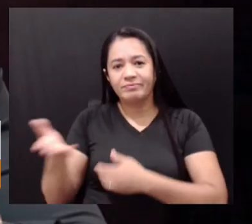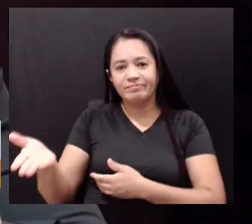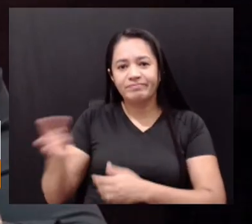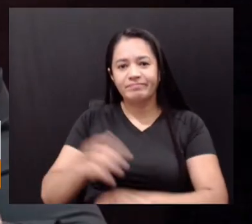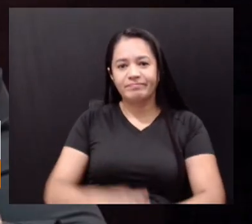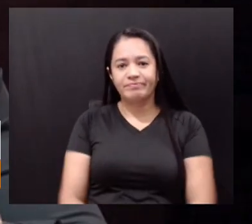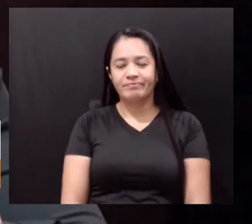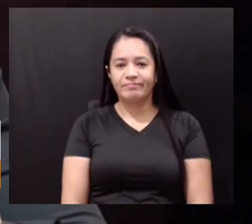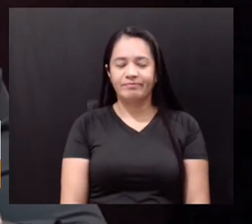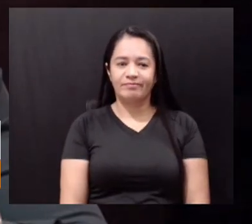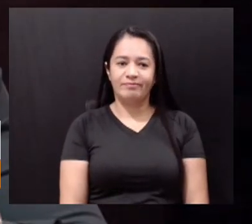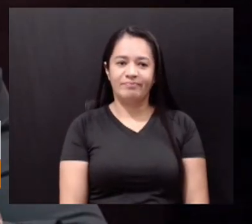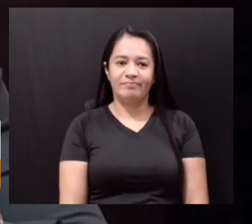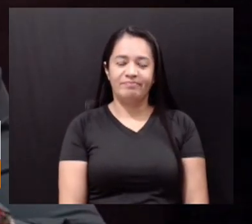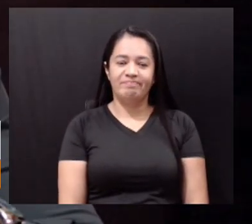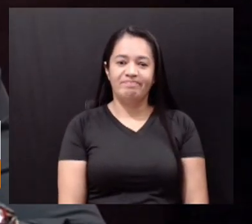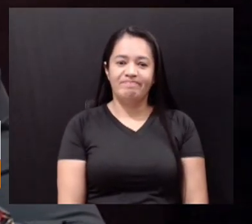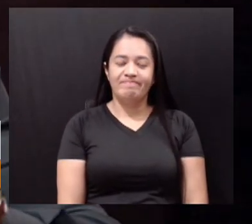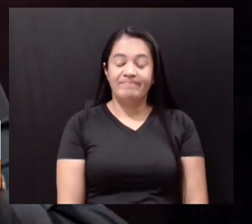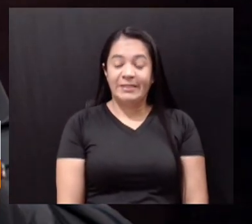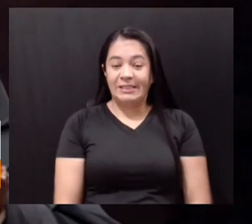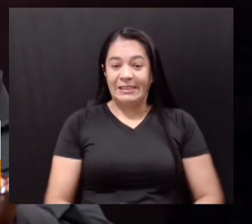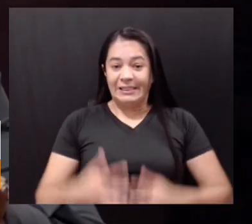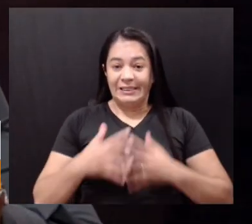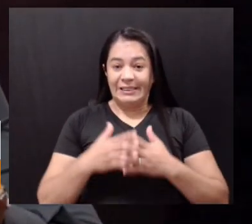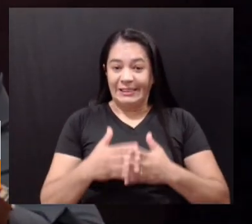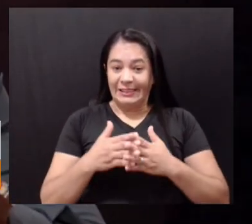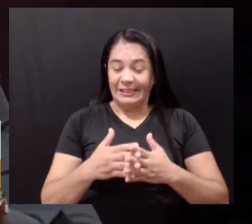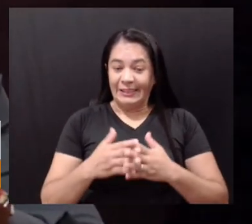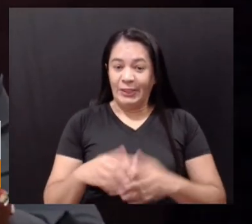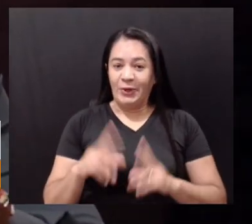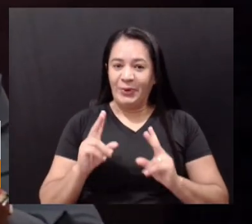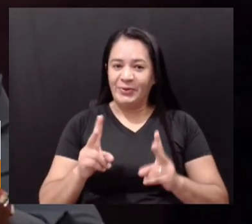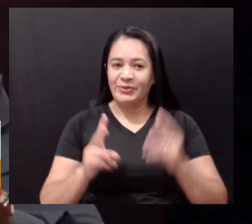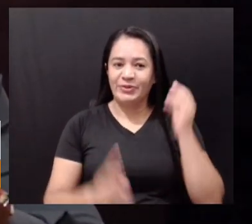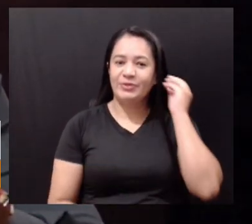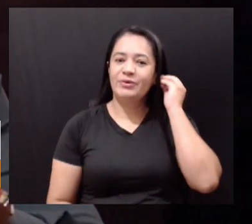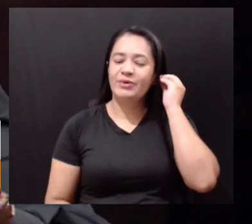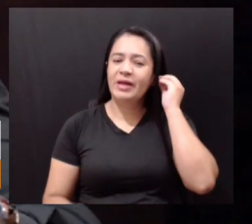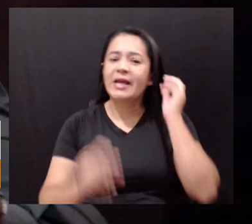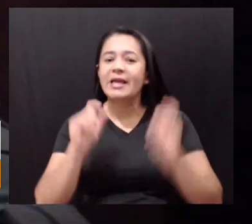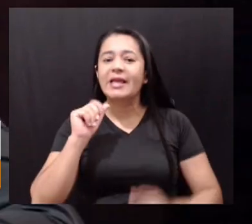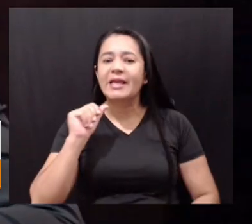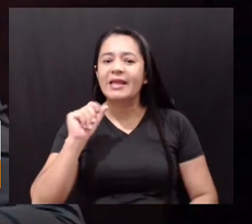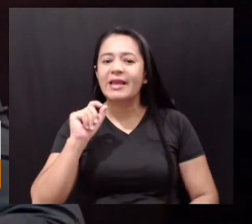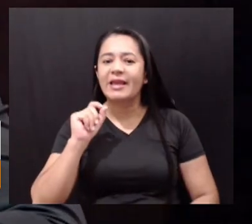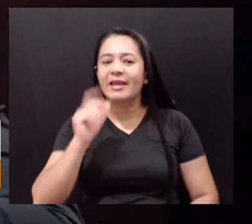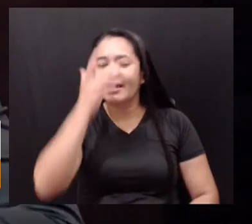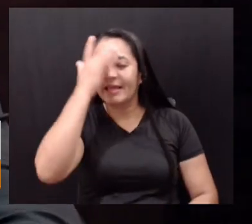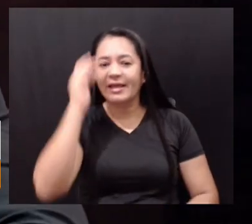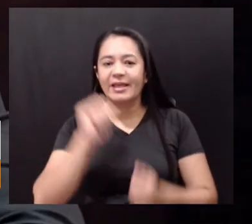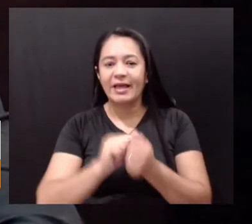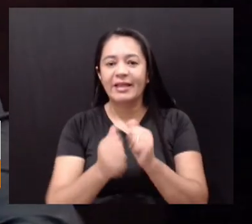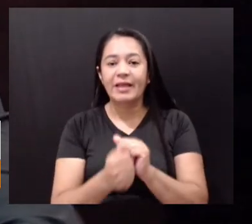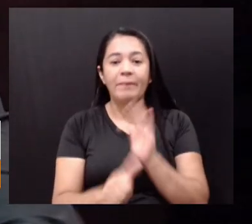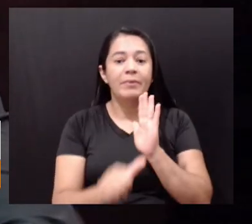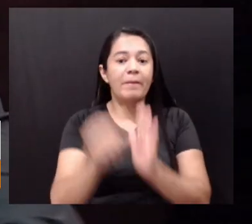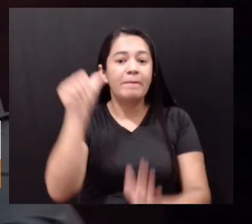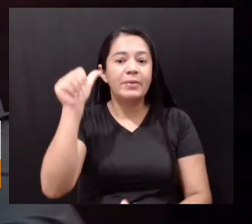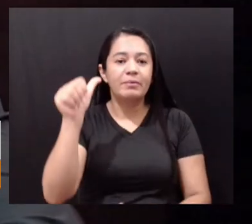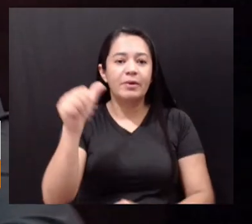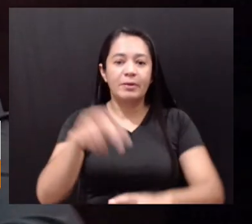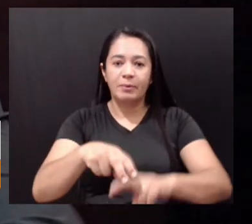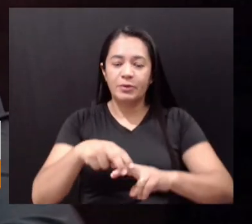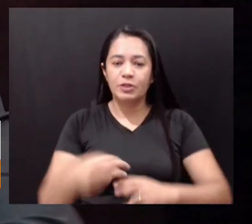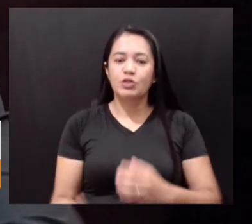Esse é um conflito que permanece, né, quem que se adapta primeiro. Por isso que eu volto na questão do tema da cultura, então acho que quanto